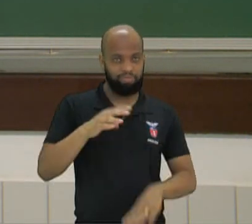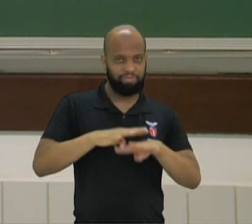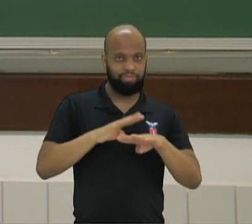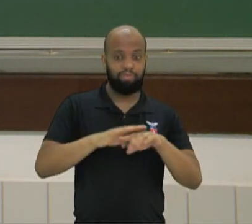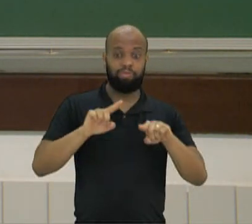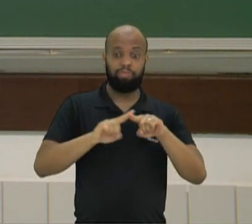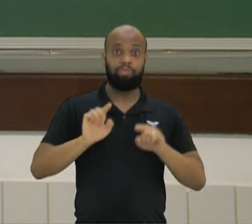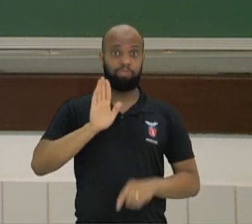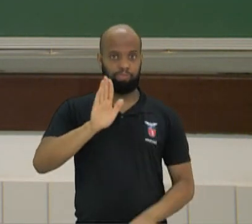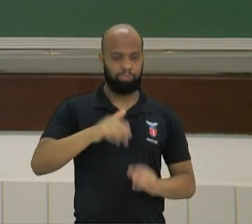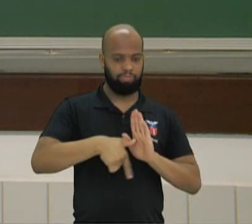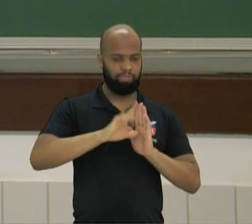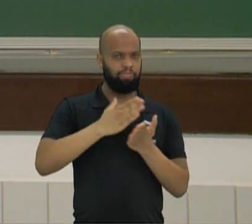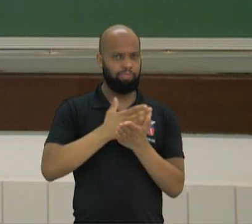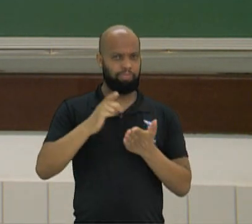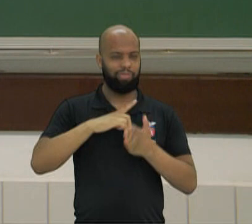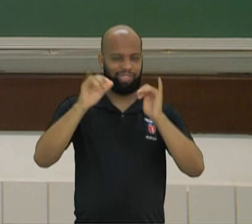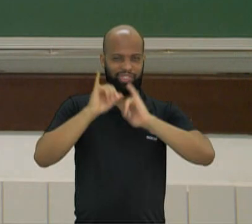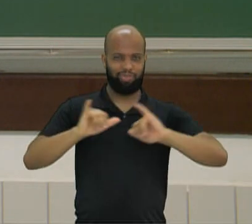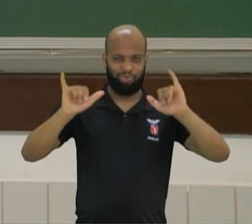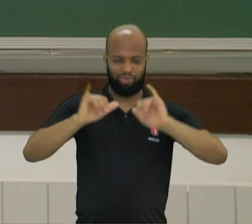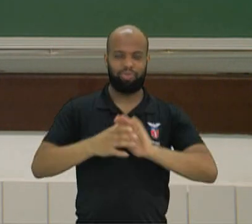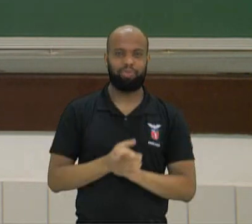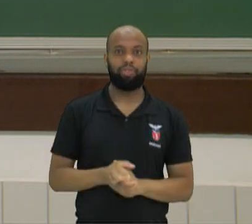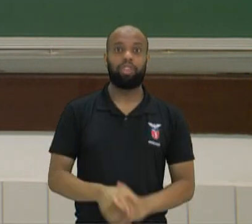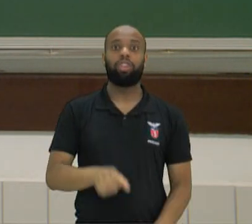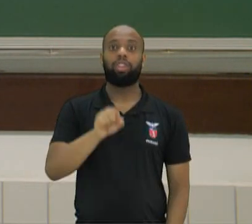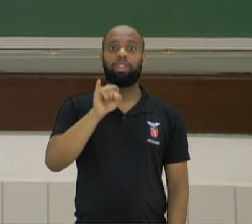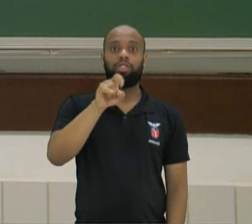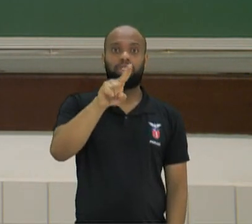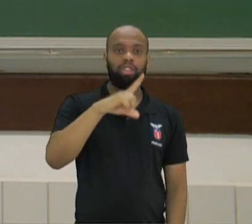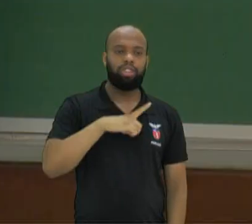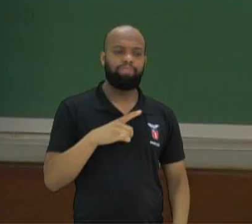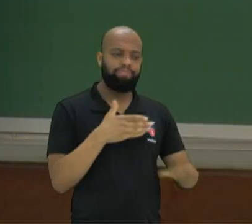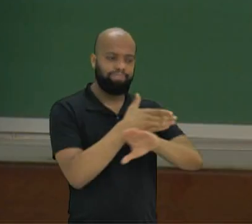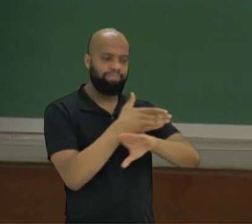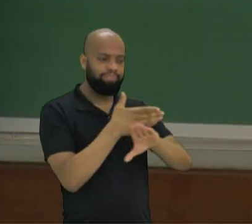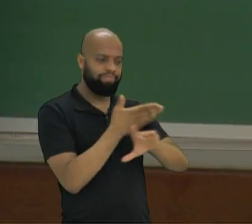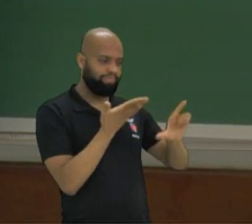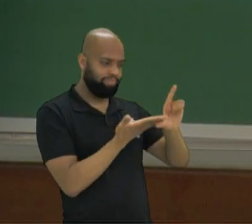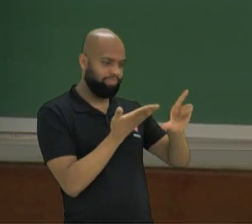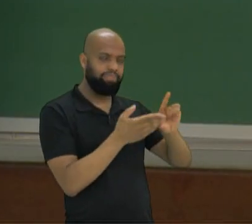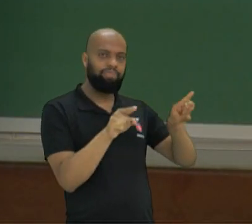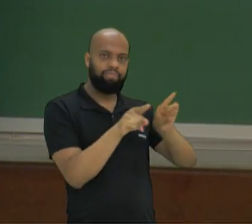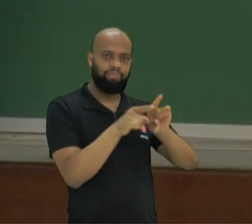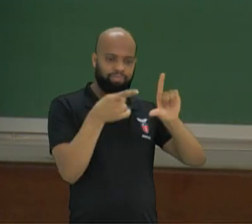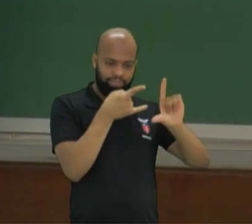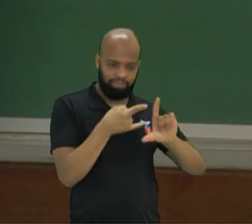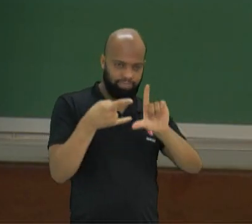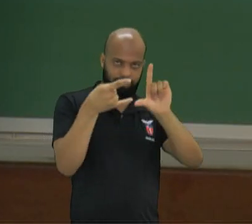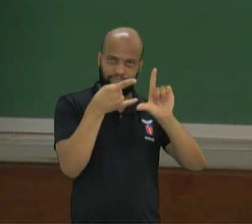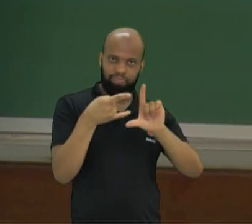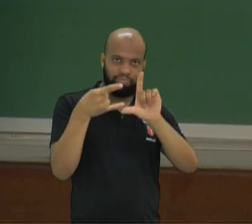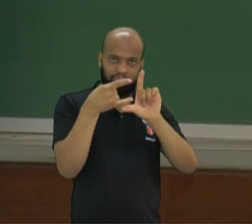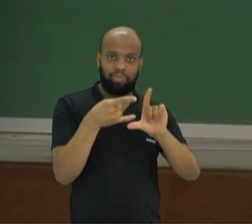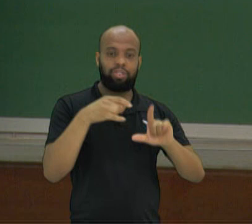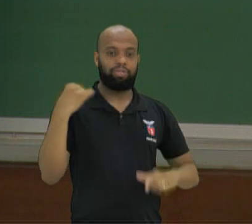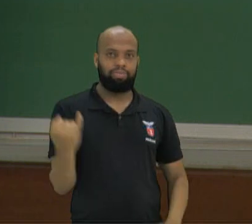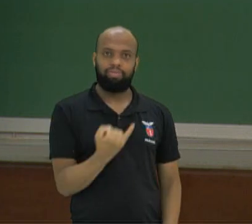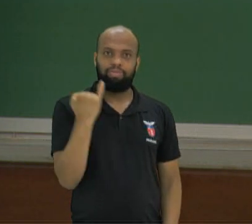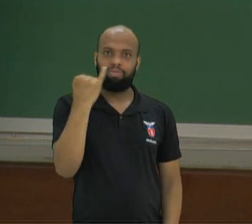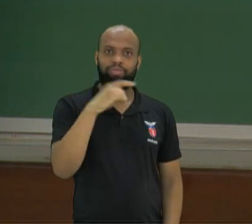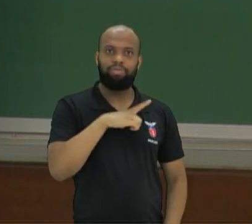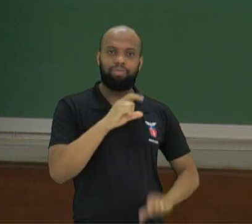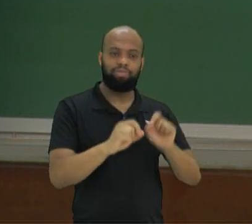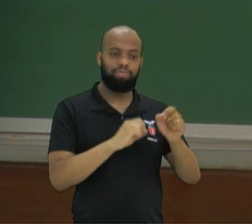gente começar, vamos para os nossos recadinhos. Se você tem acesso ao Google Classroom e ao Google Meet, as nossas plataformas, não esqueça de deixar